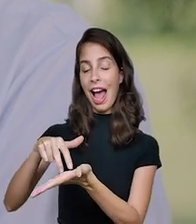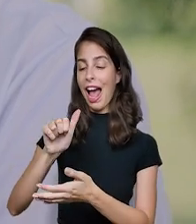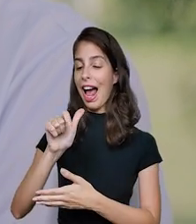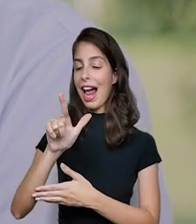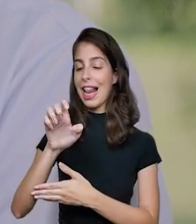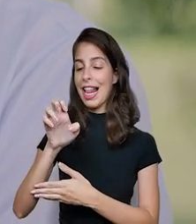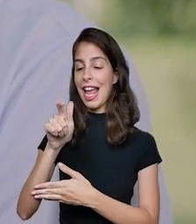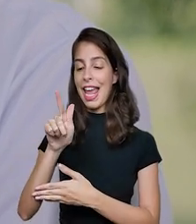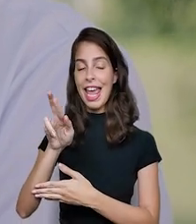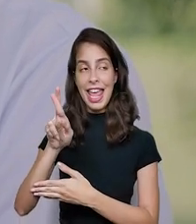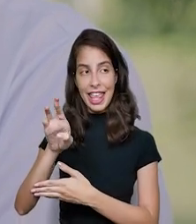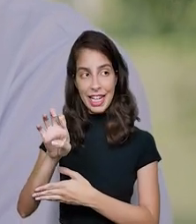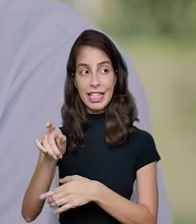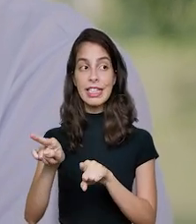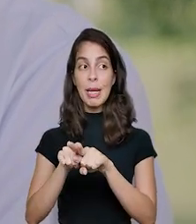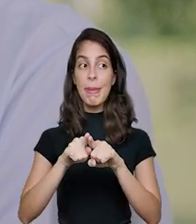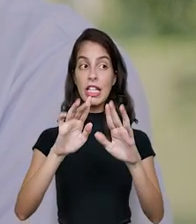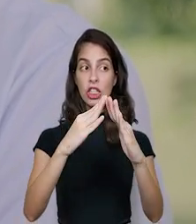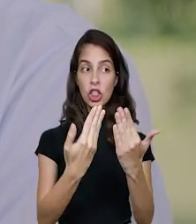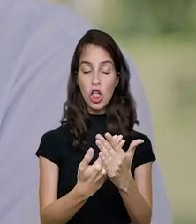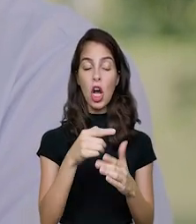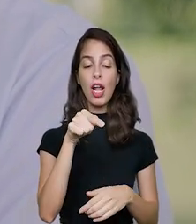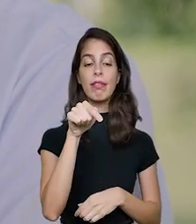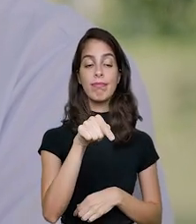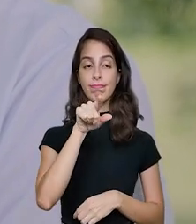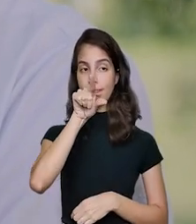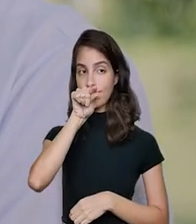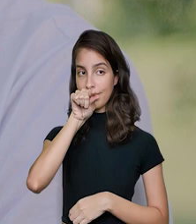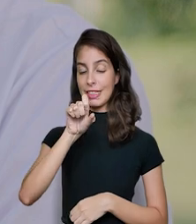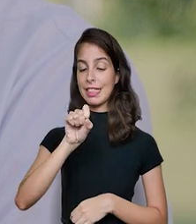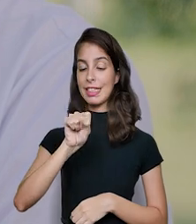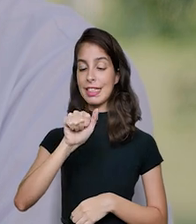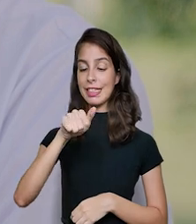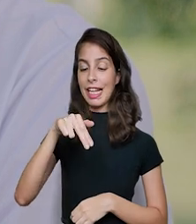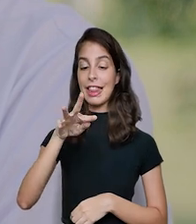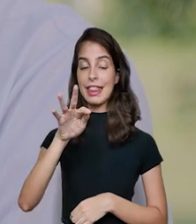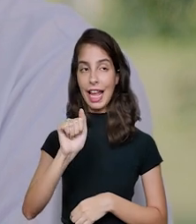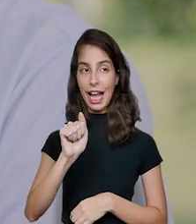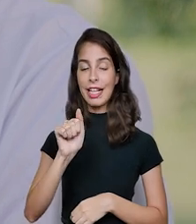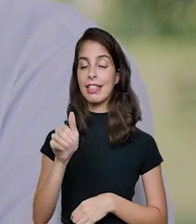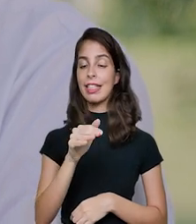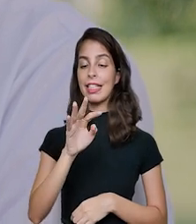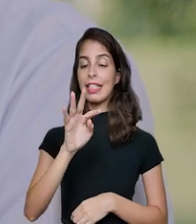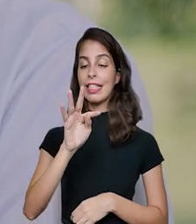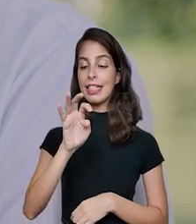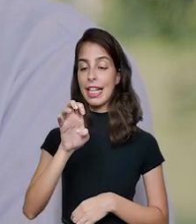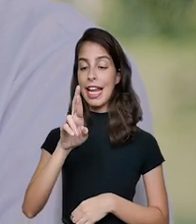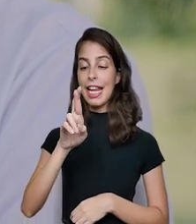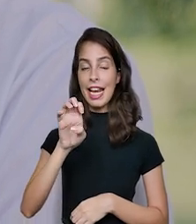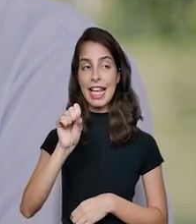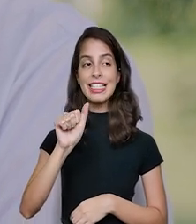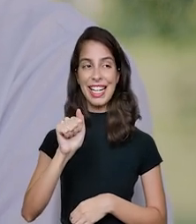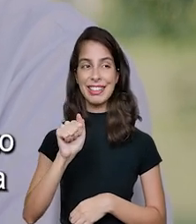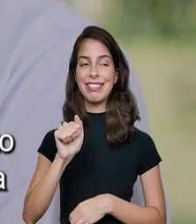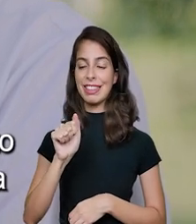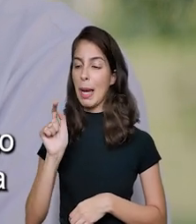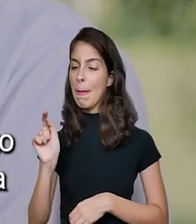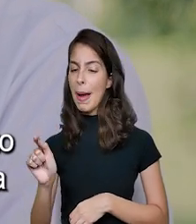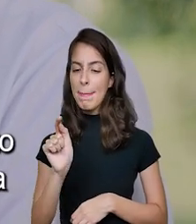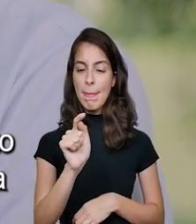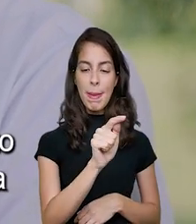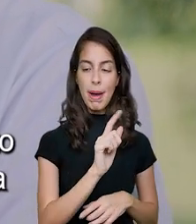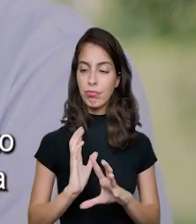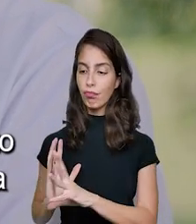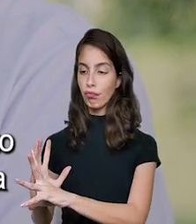Teresa e nós juntos né conversando e no diálogo Nós eh transformamos